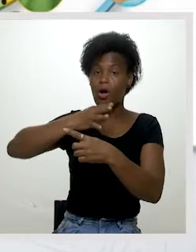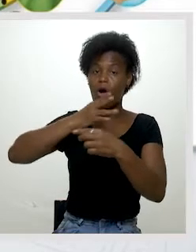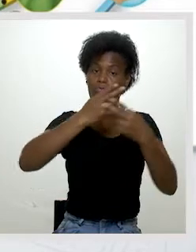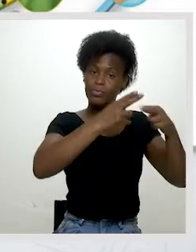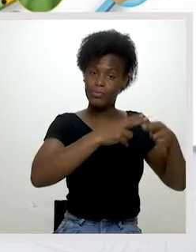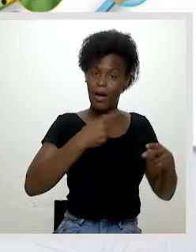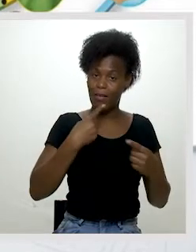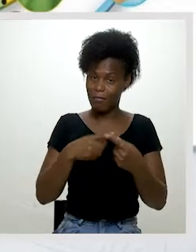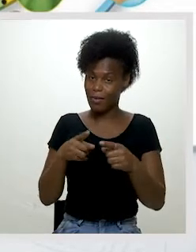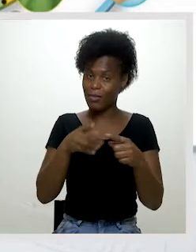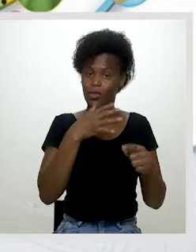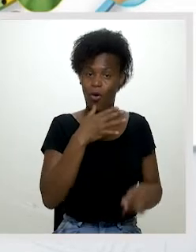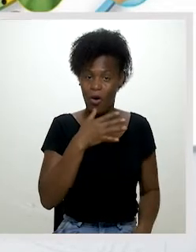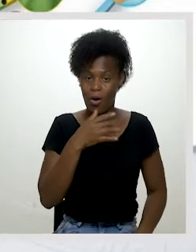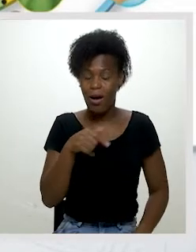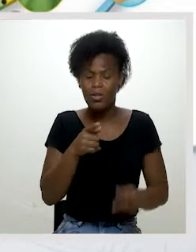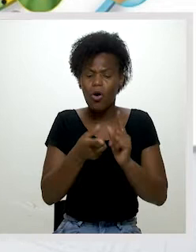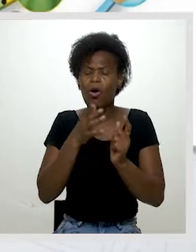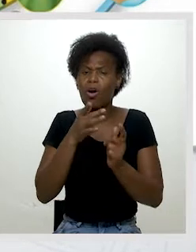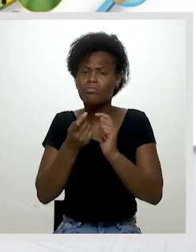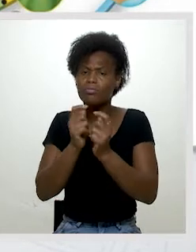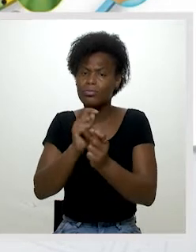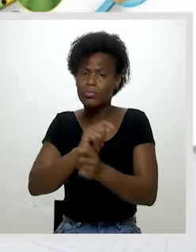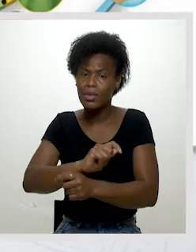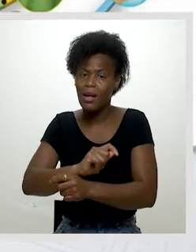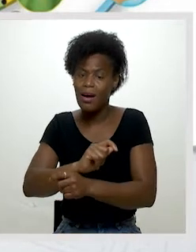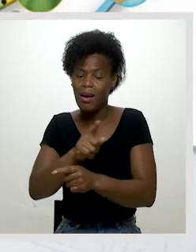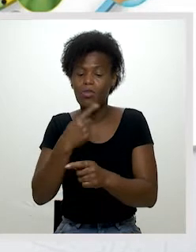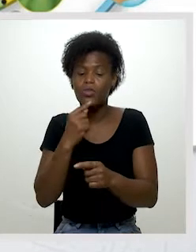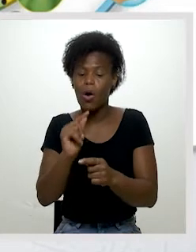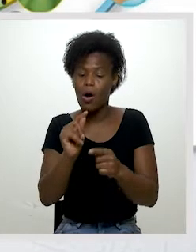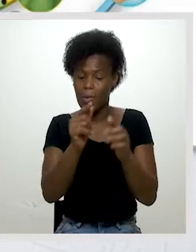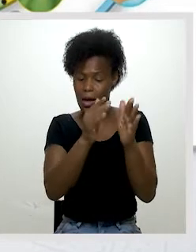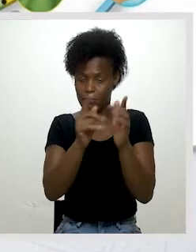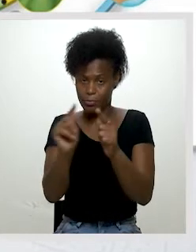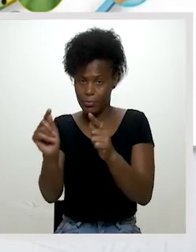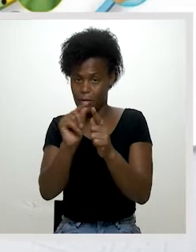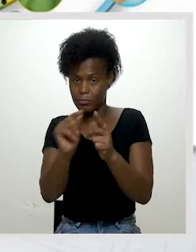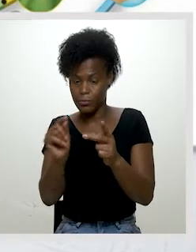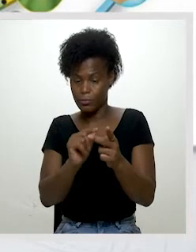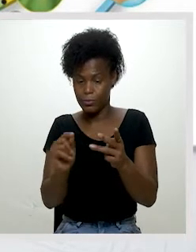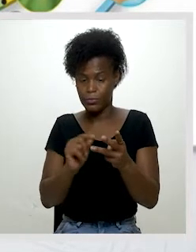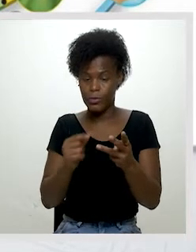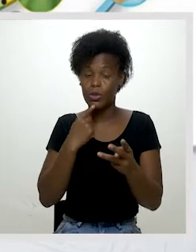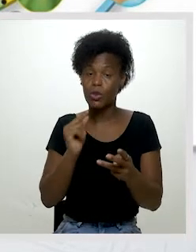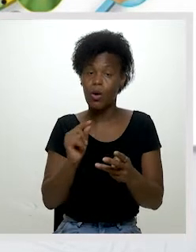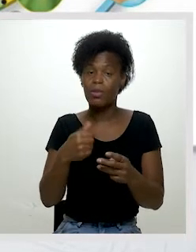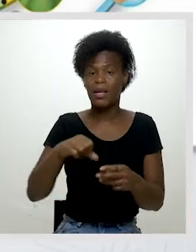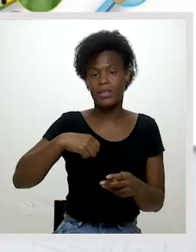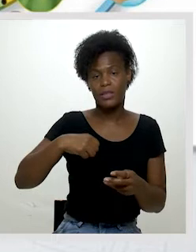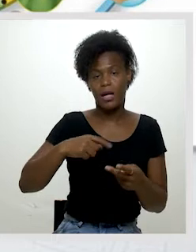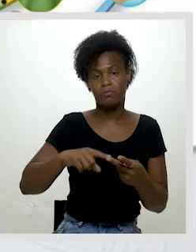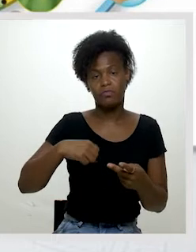cores. Aquelas mudanças de cores está representada na legenda, aqui ao lado, né? Temos o